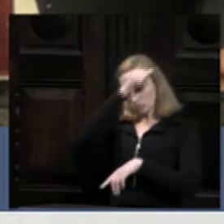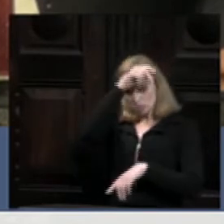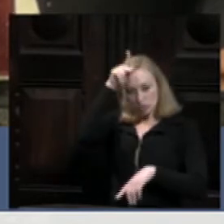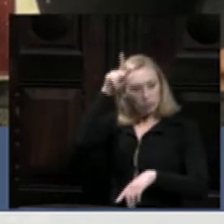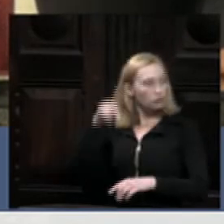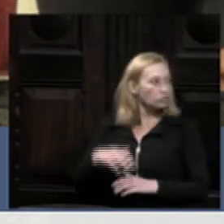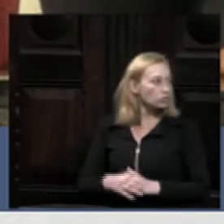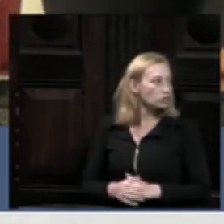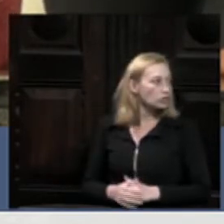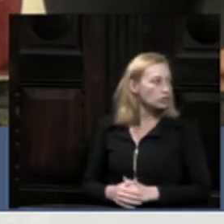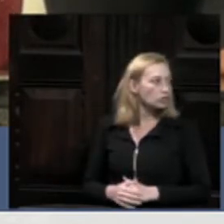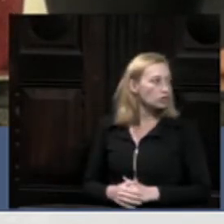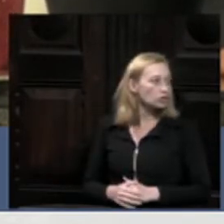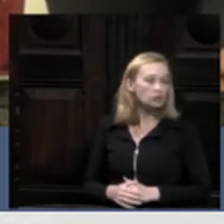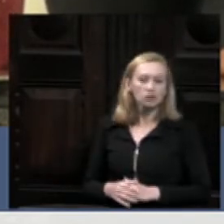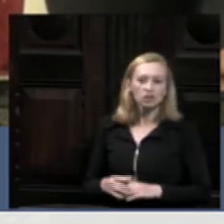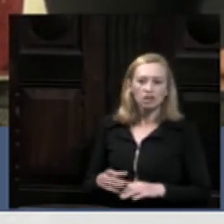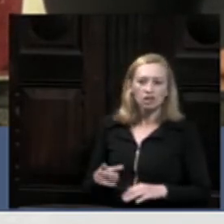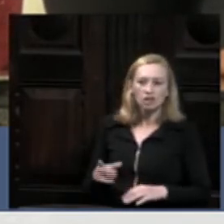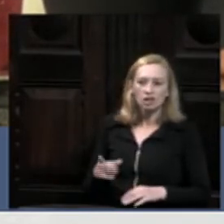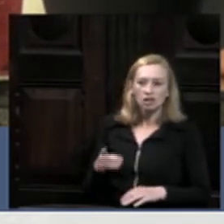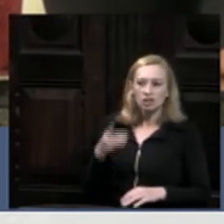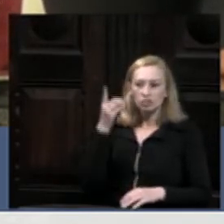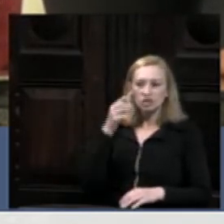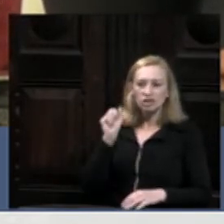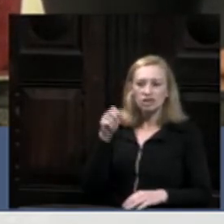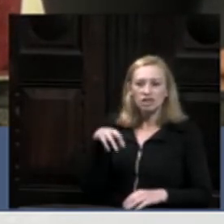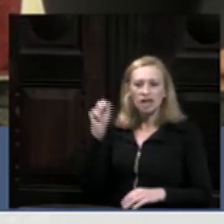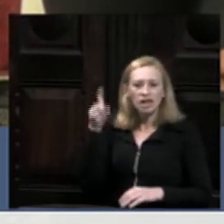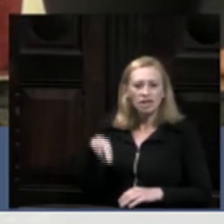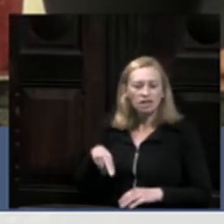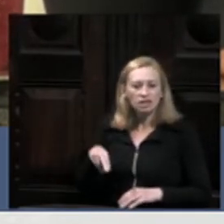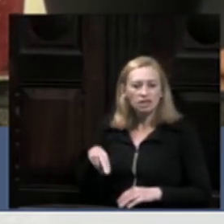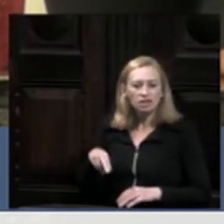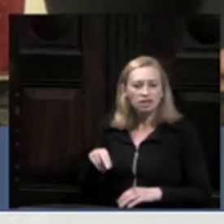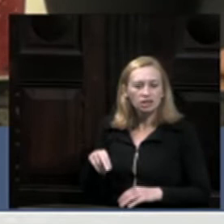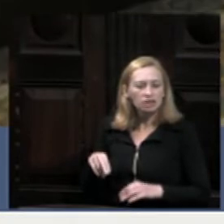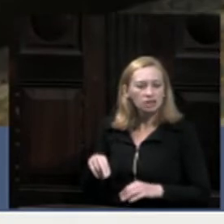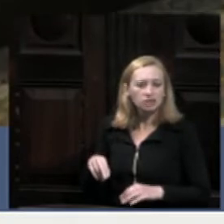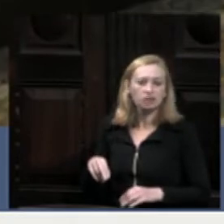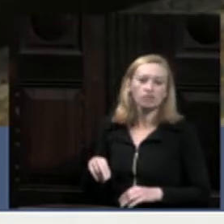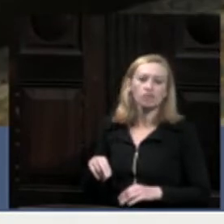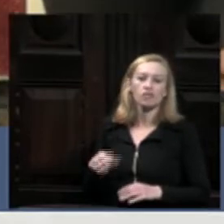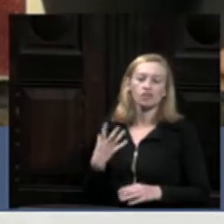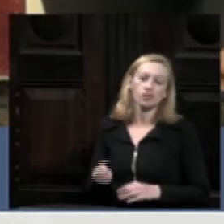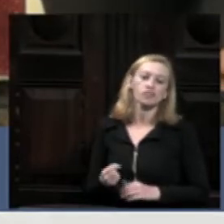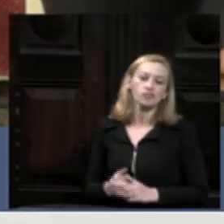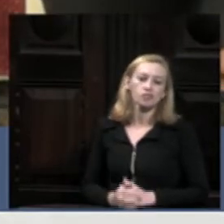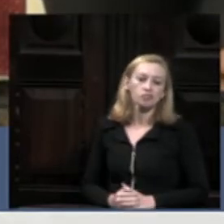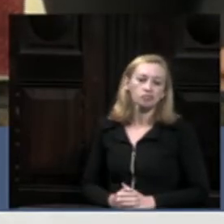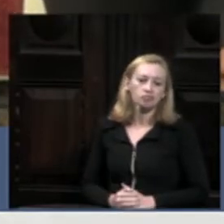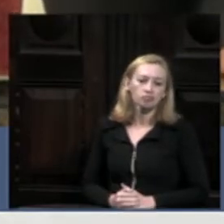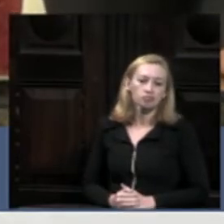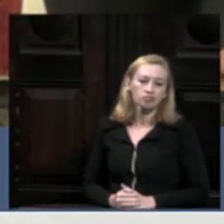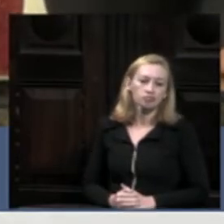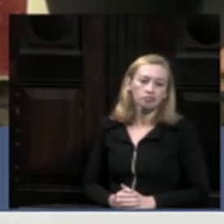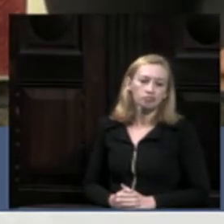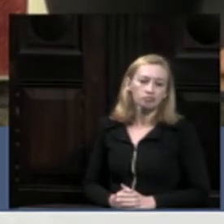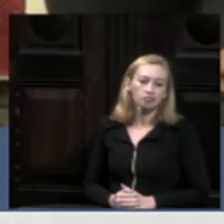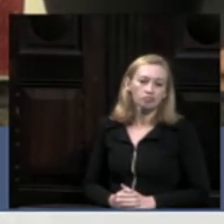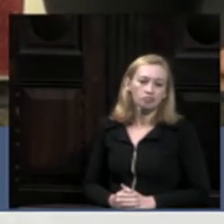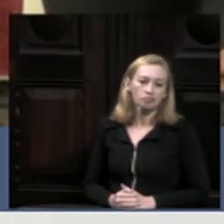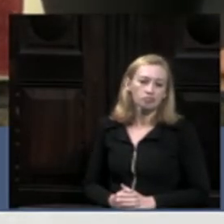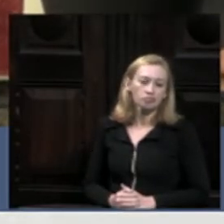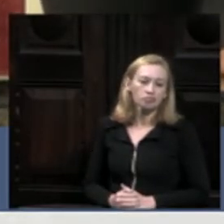especial Daniele Guerreiro, está? Não. Designo relator especial Carlos Mink. Favorável. Pela Comissão de Orçamento, Finanças, Fiscalização